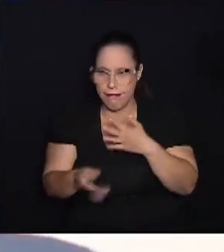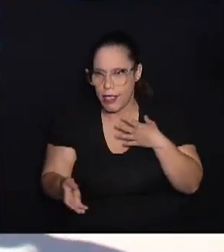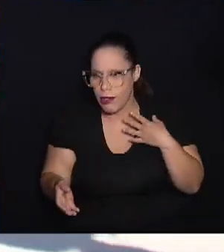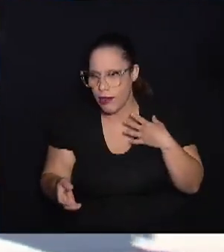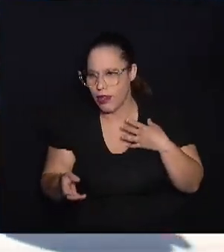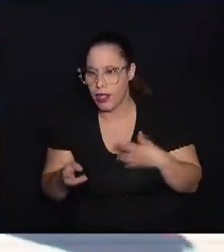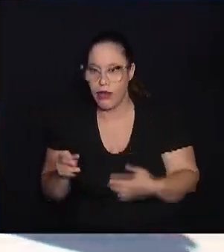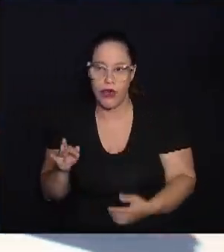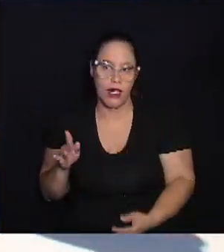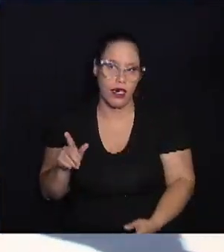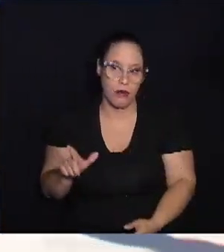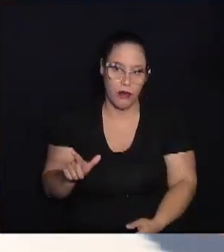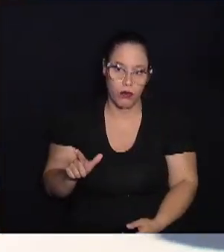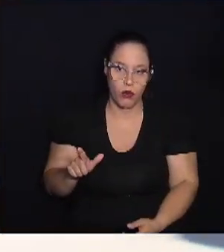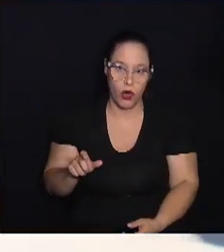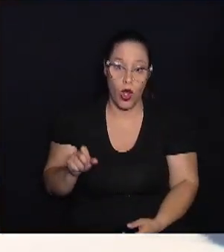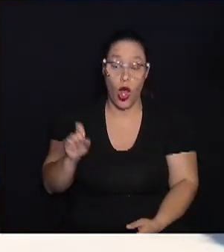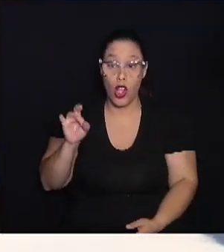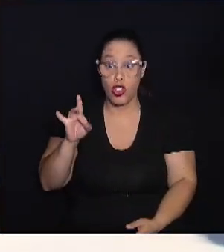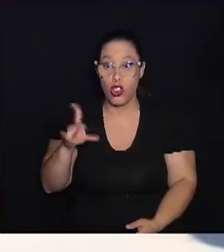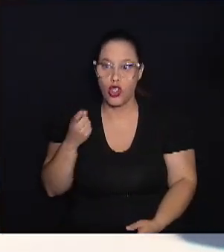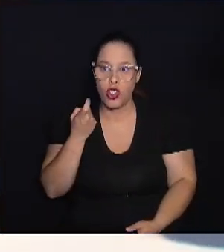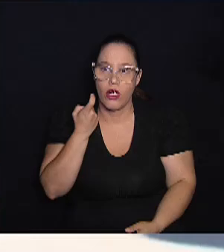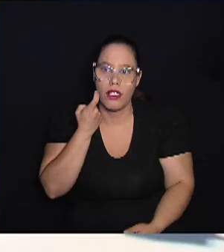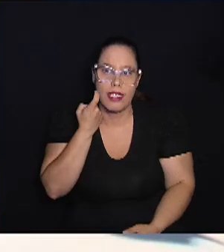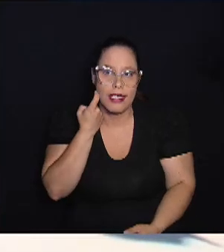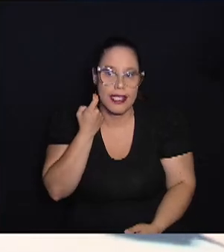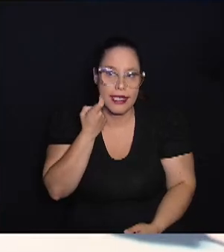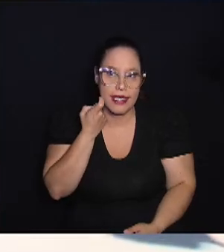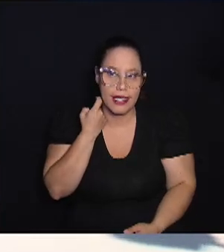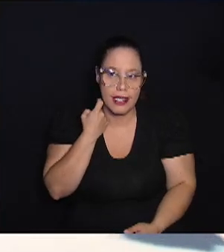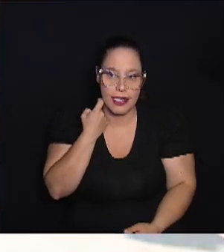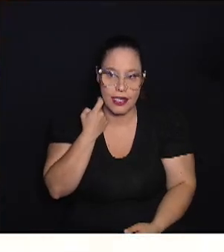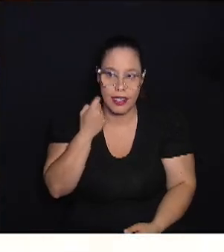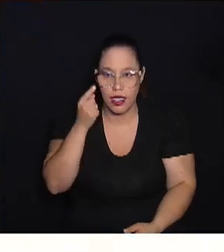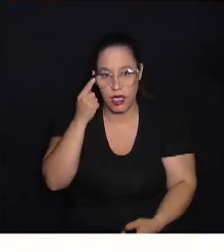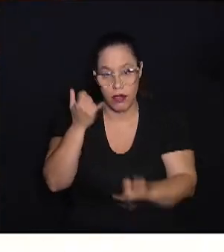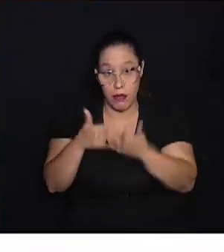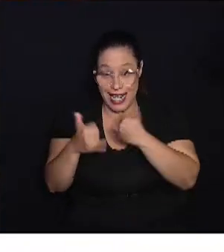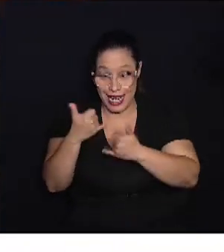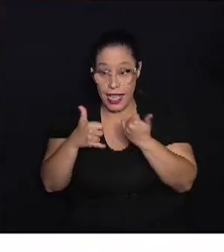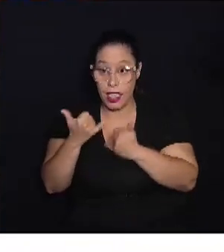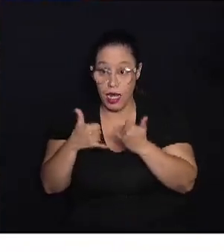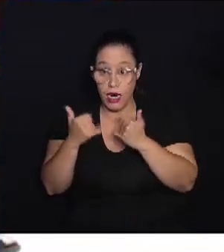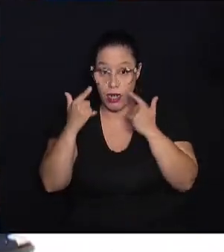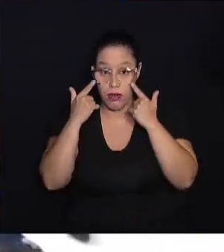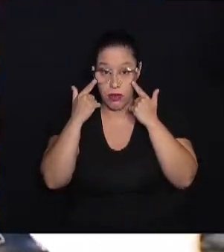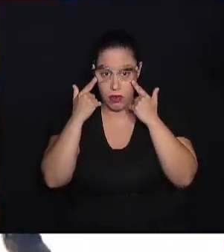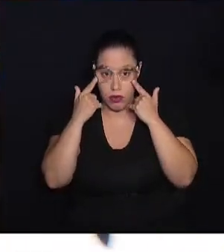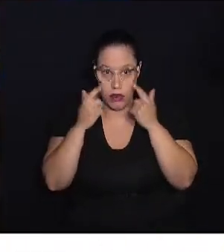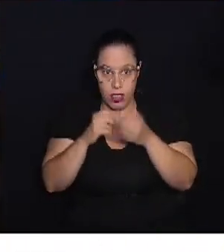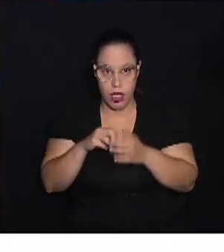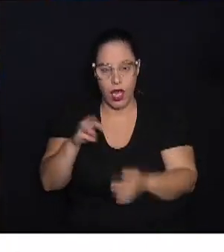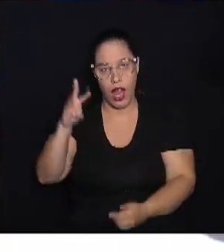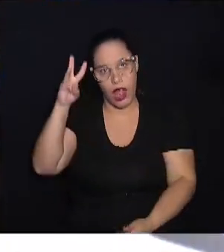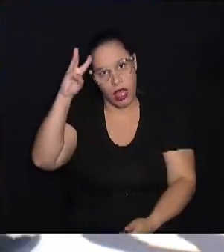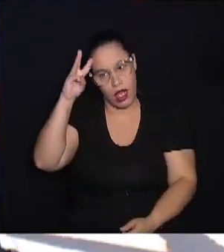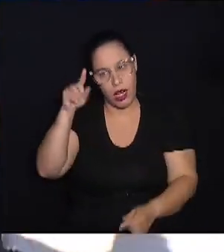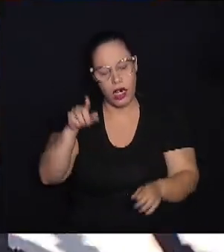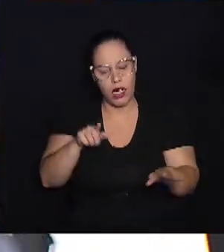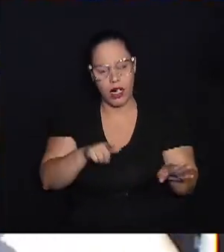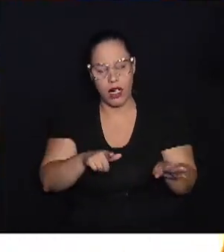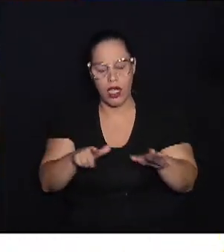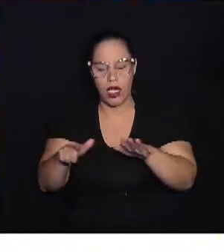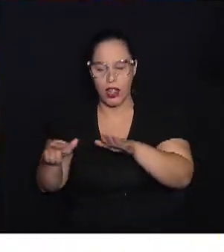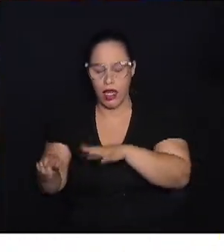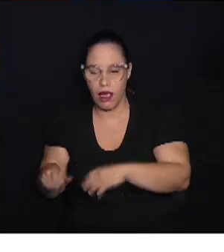tem todos os dias? Não, é só de sexta-feira. Então eles já vêm aqui começa acho que é de terça a É sexta-feira. de terça a sexta, isso.